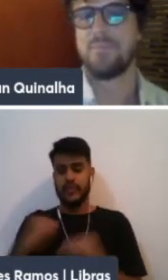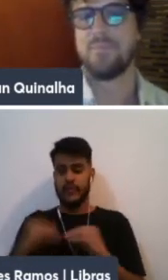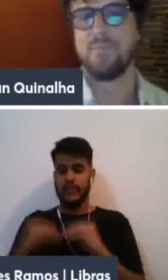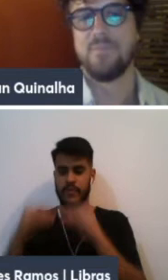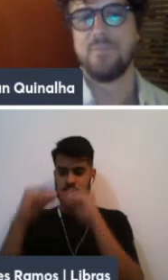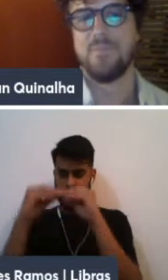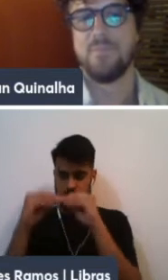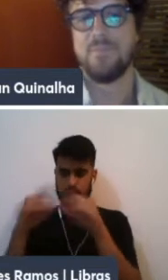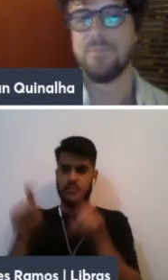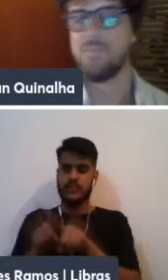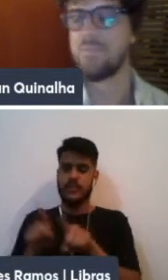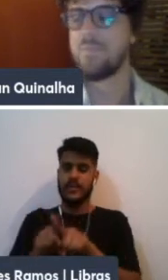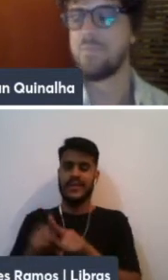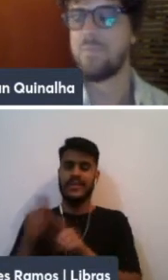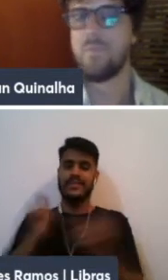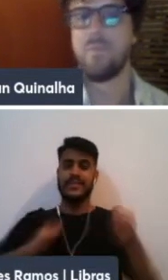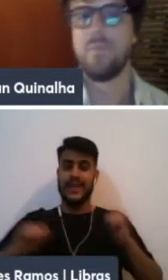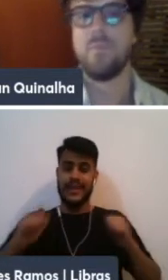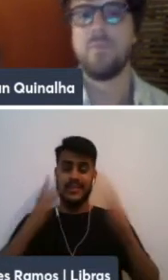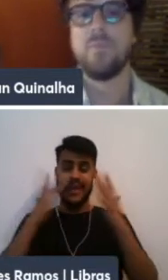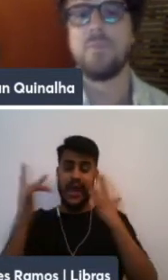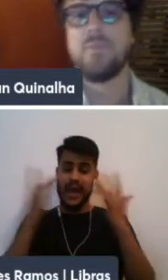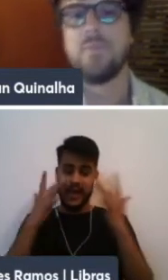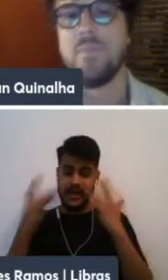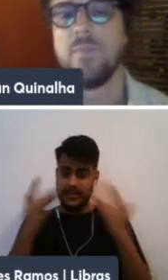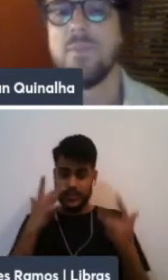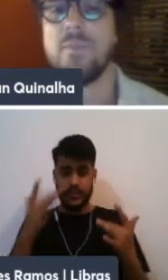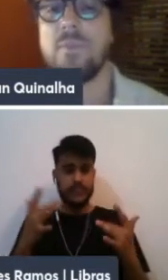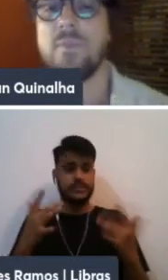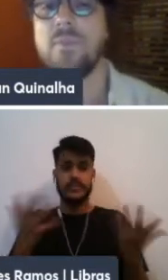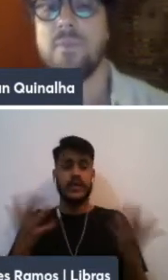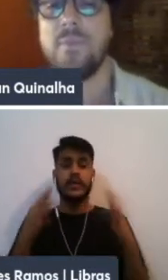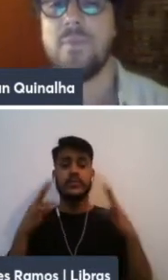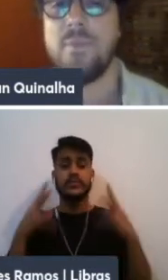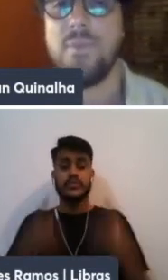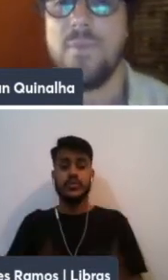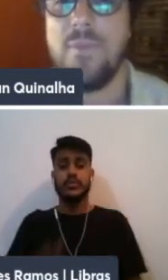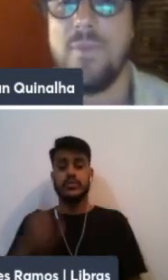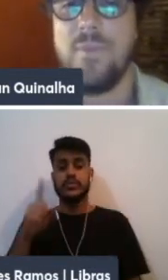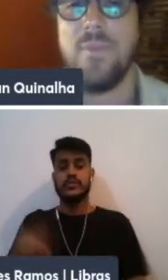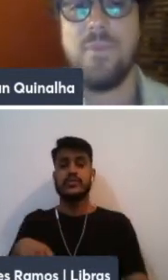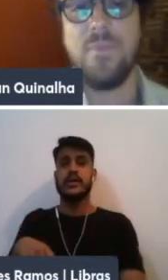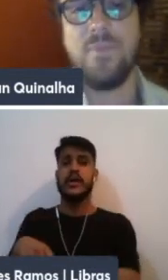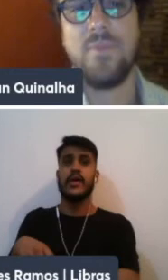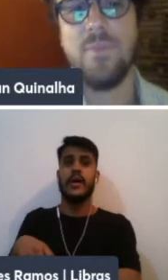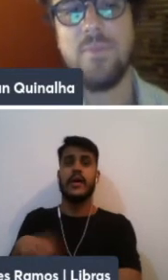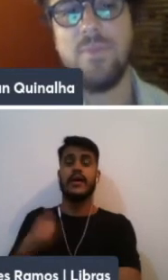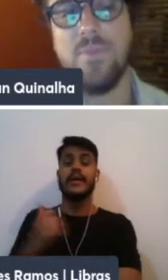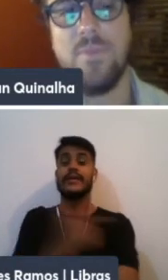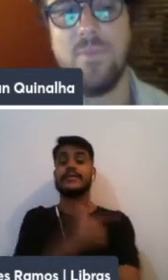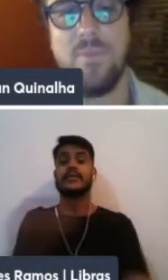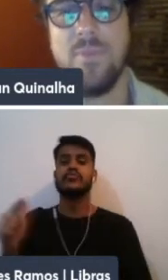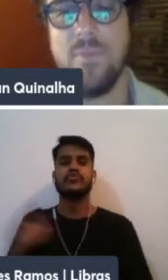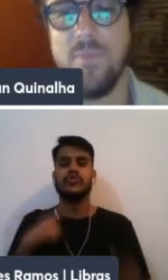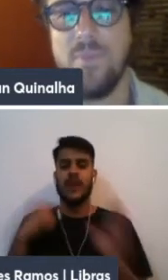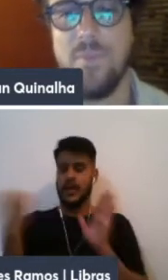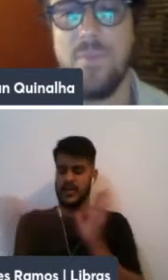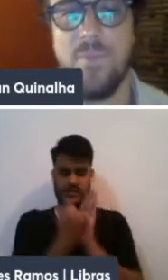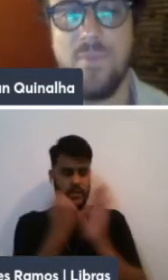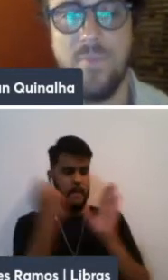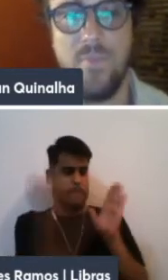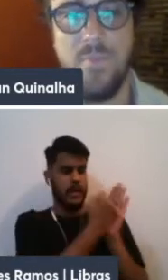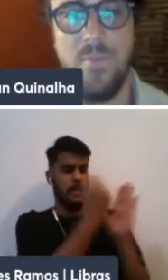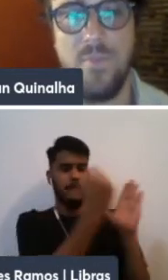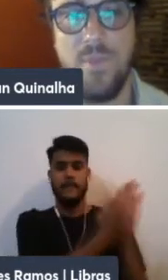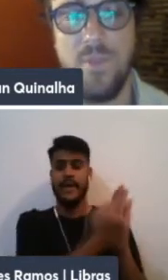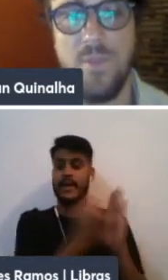sexual, porque eram um tempo que todos eram... Não havia classações, não é? Então,